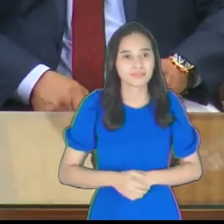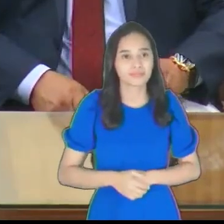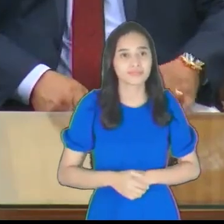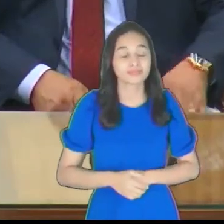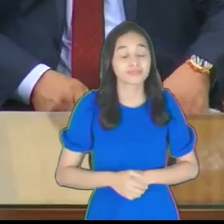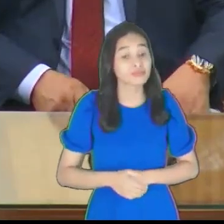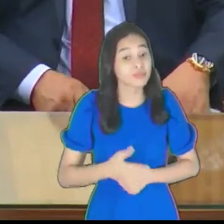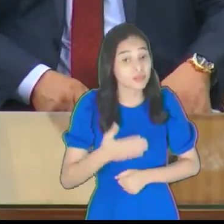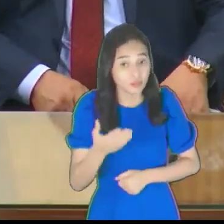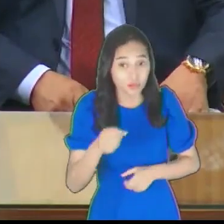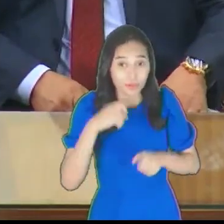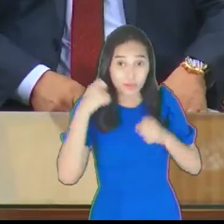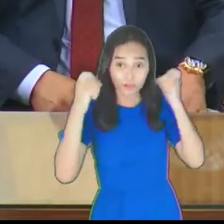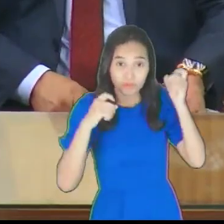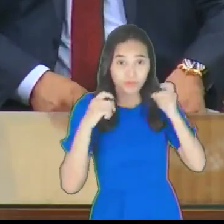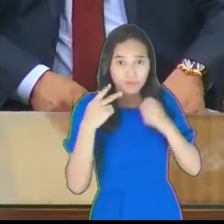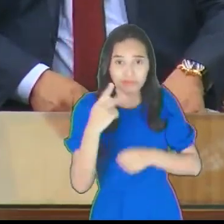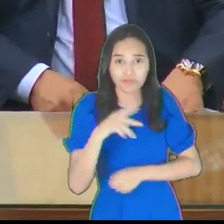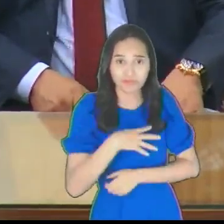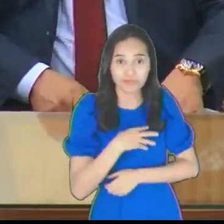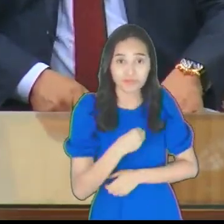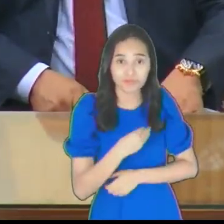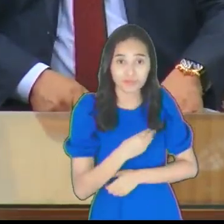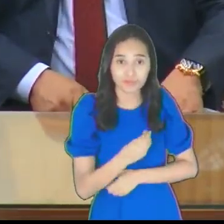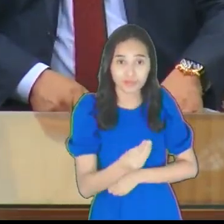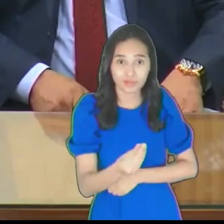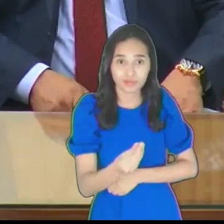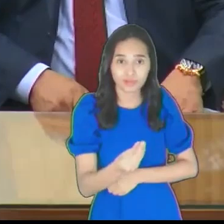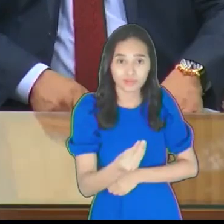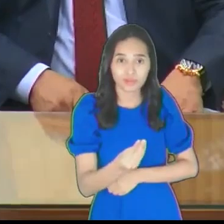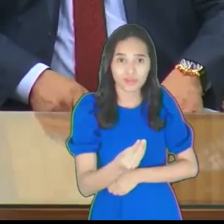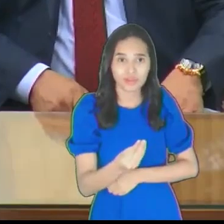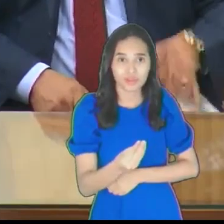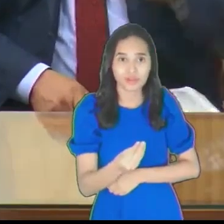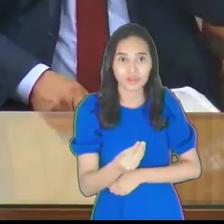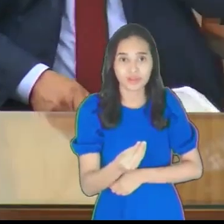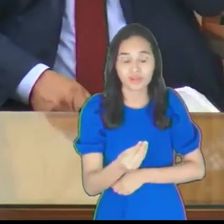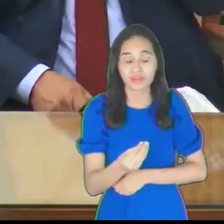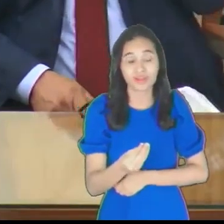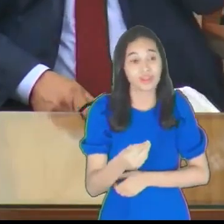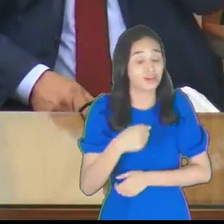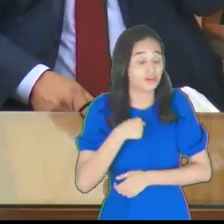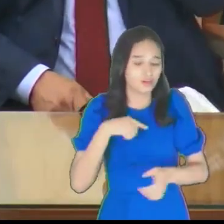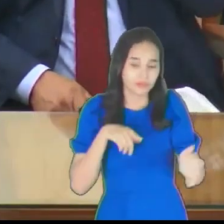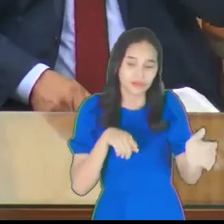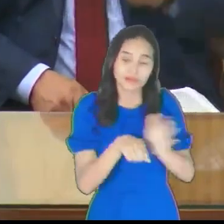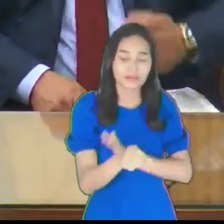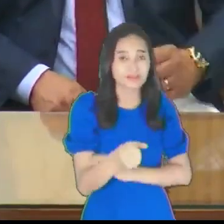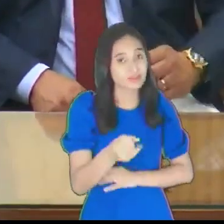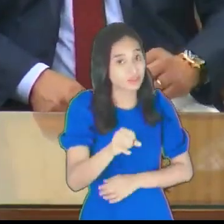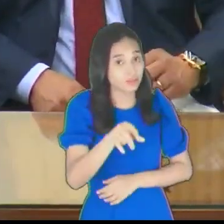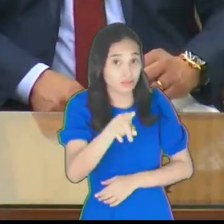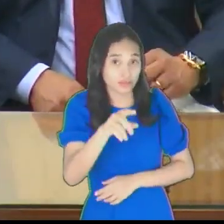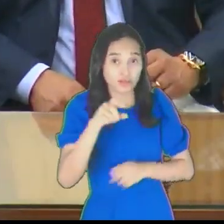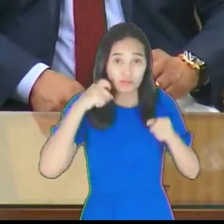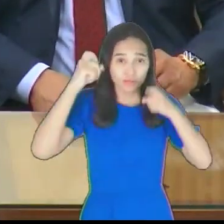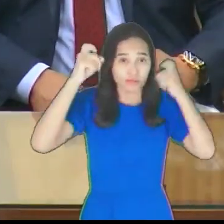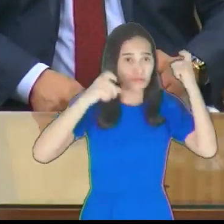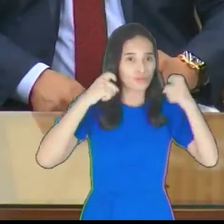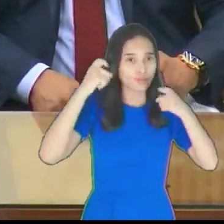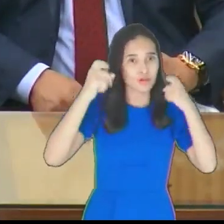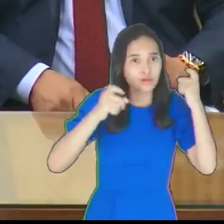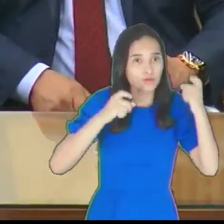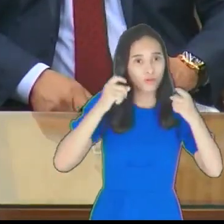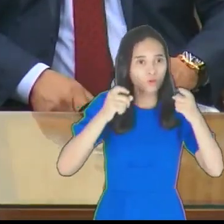Você está preocupado com seus filhos? Não estou perguntando se você está preocupado com a